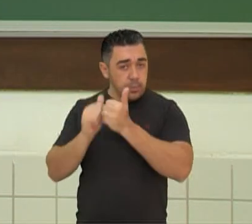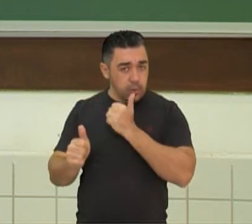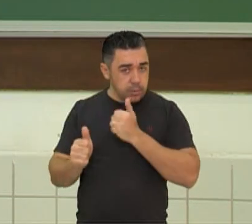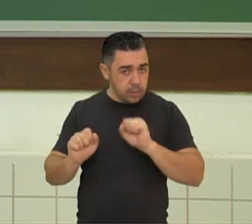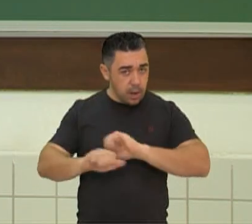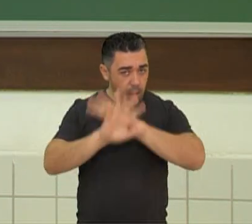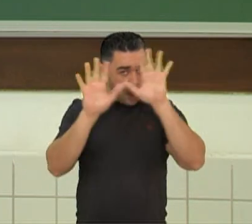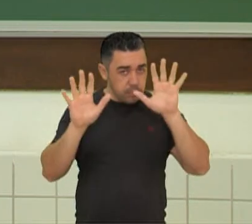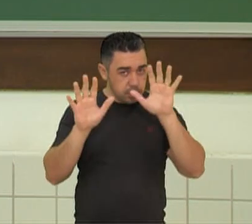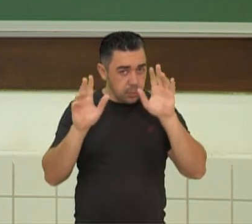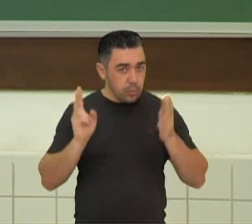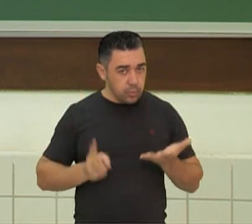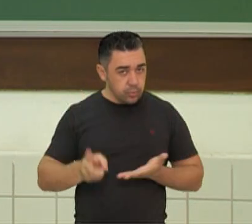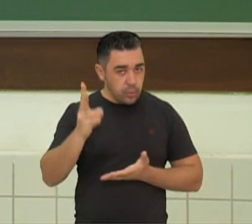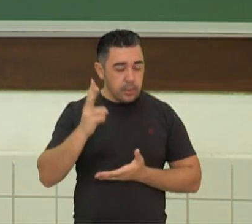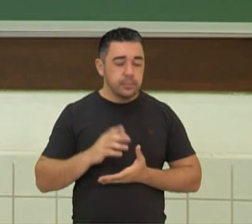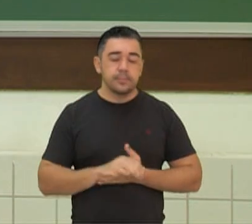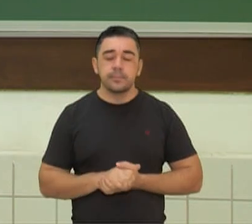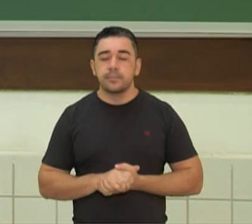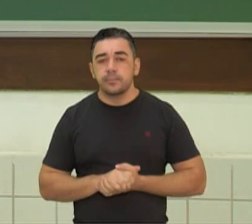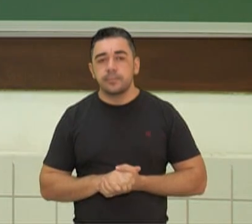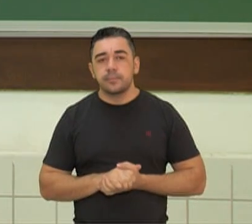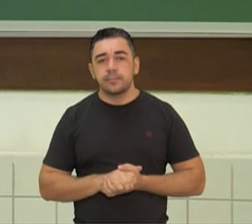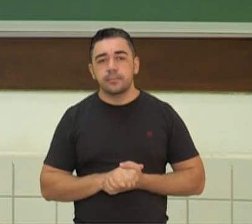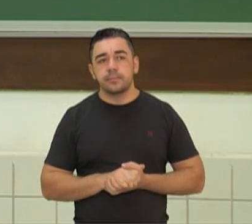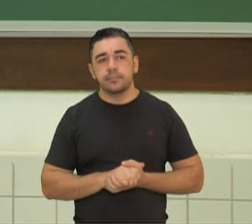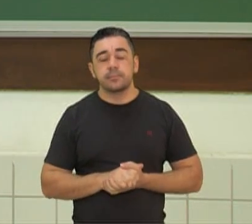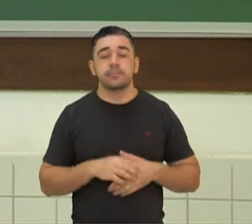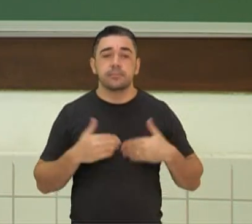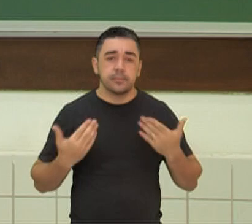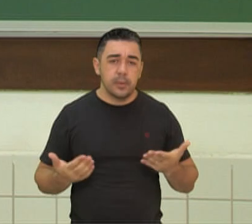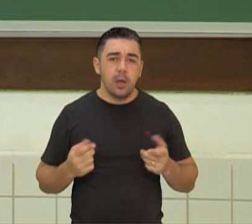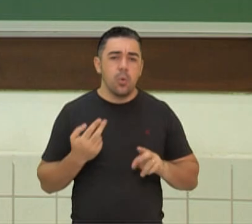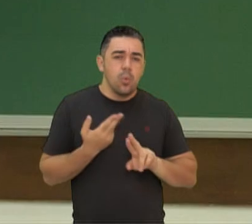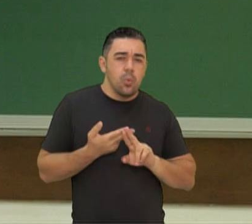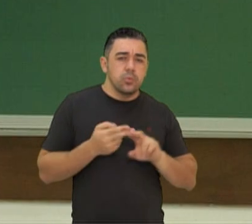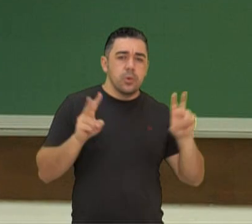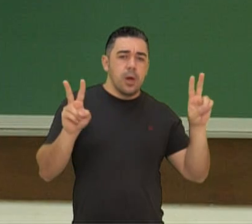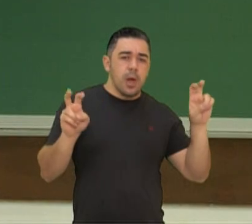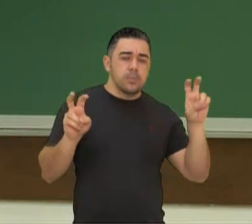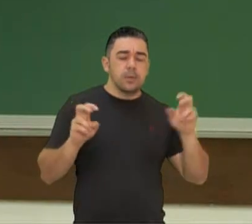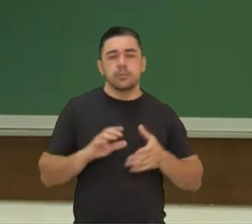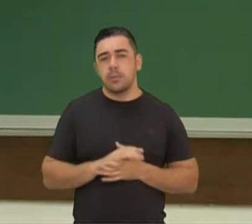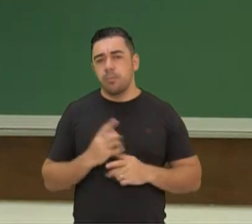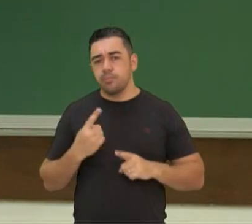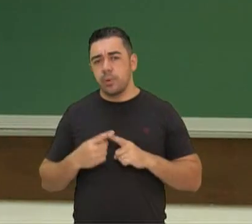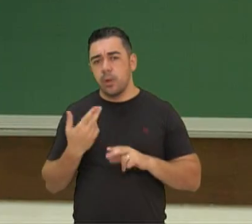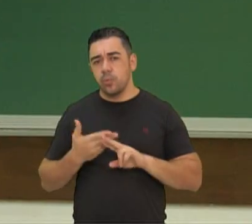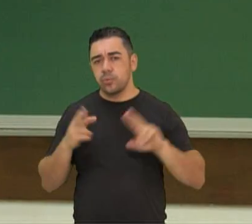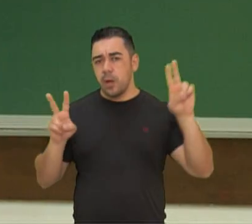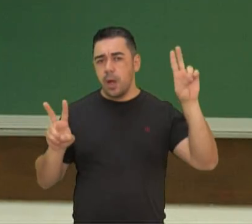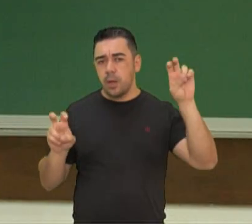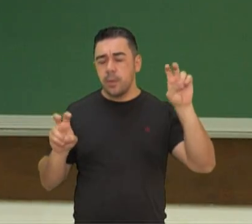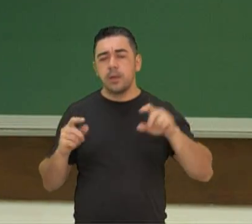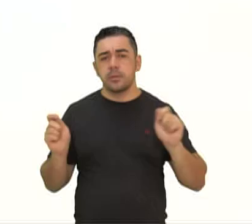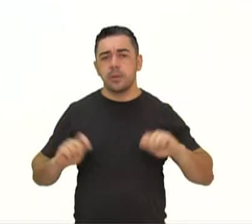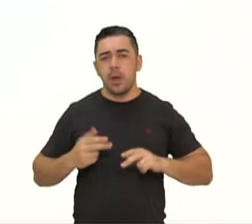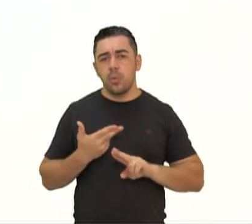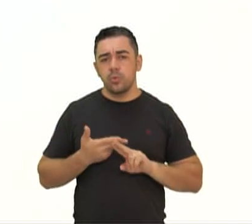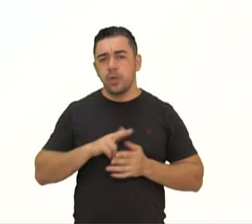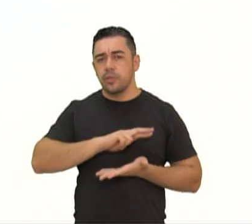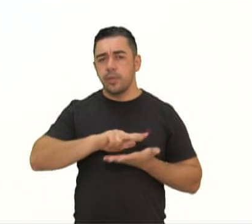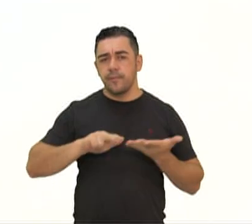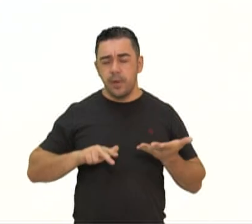aqui? Vamos continuar. Com relação ao uso das aspas, As aspas podem ser usadas em